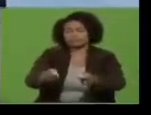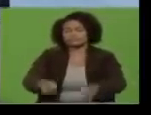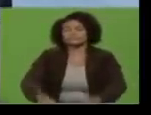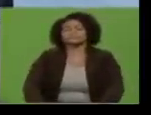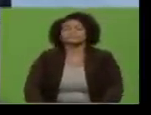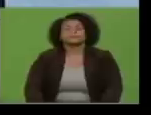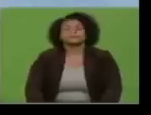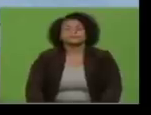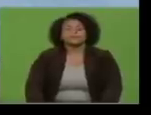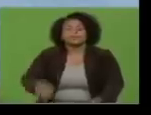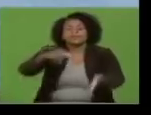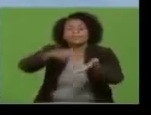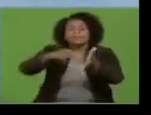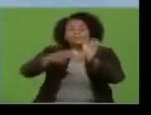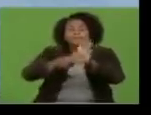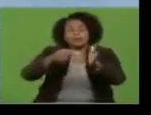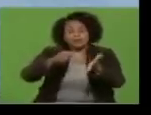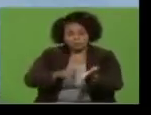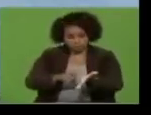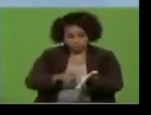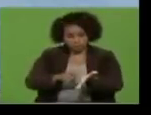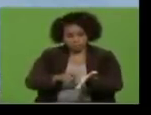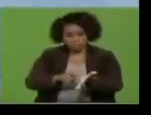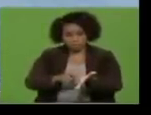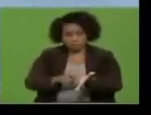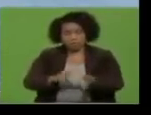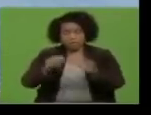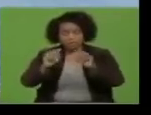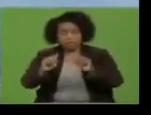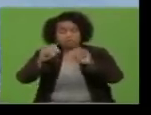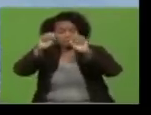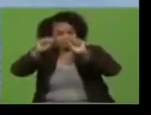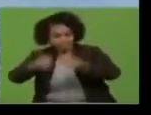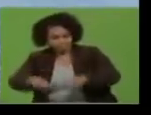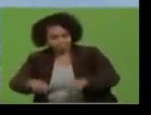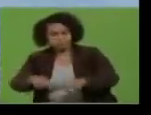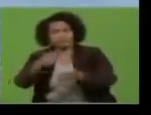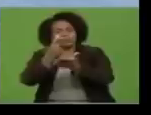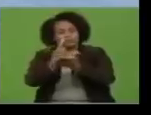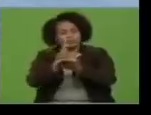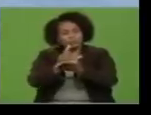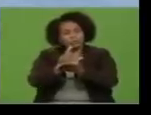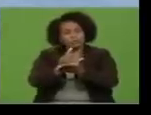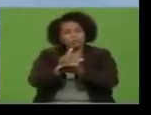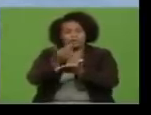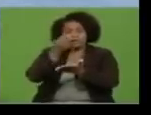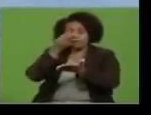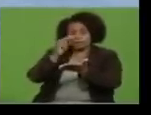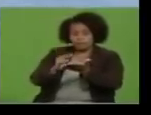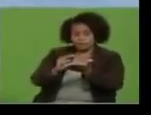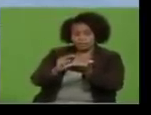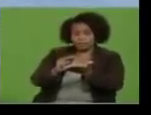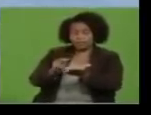viabilidade deste plano de reativação implica que se verifiquem e se mantenham no terreno as seguintes